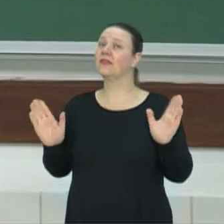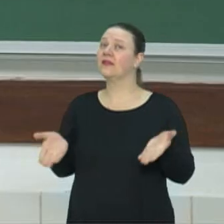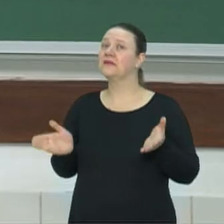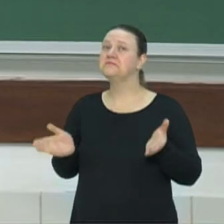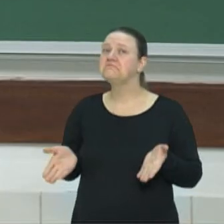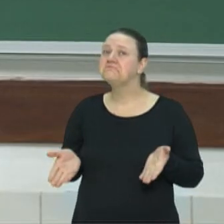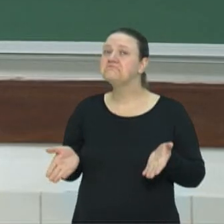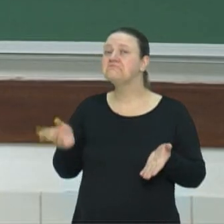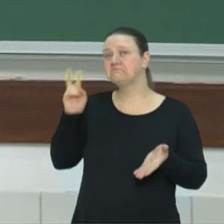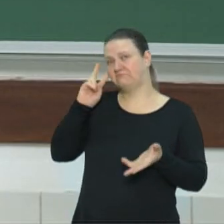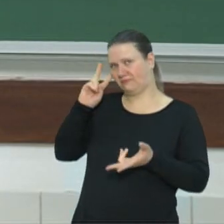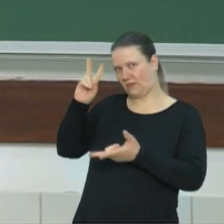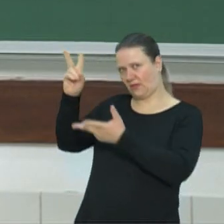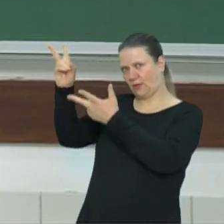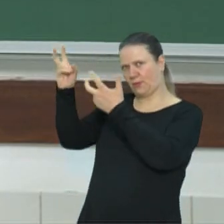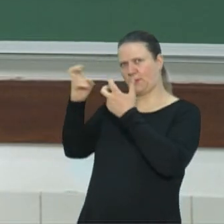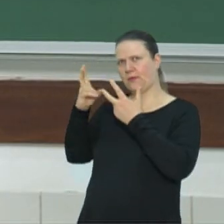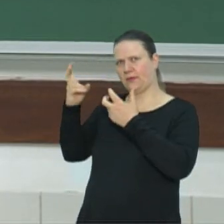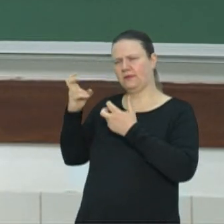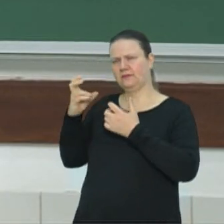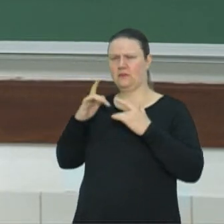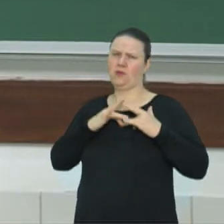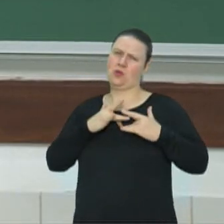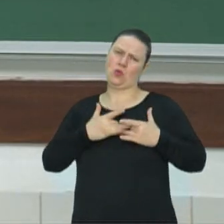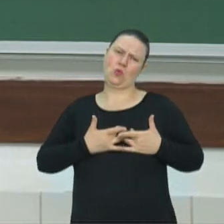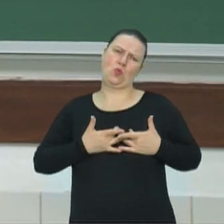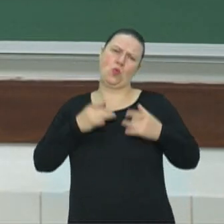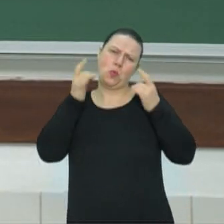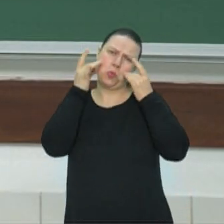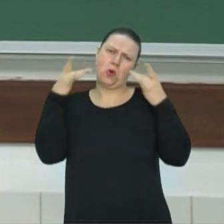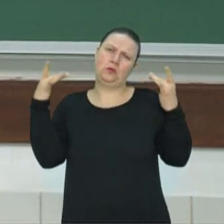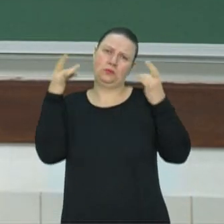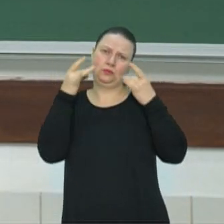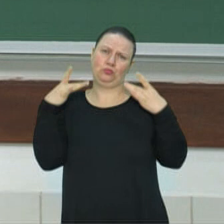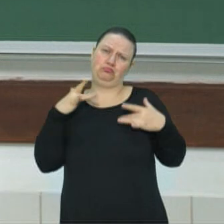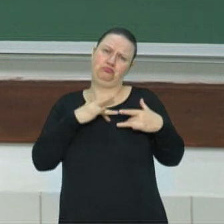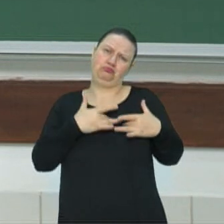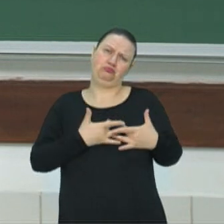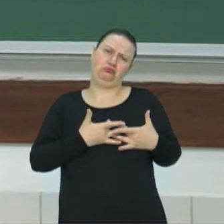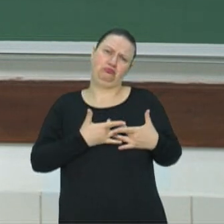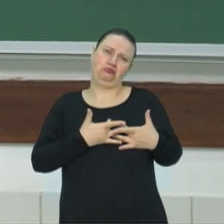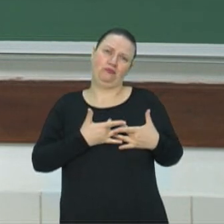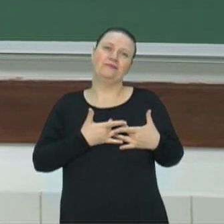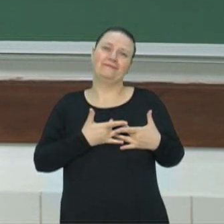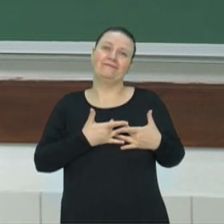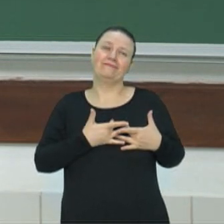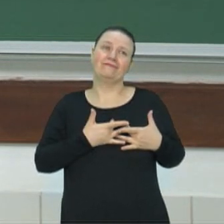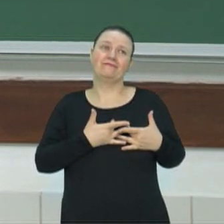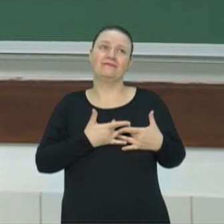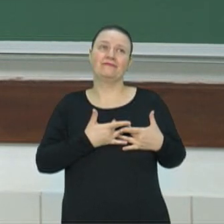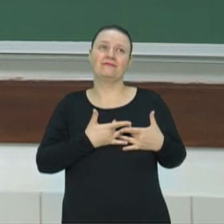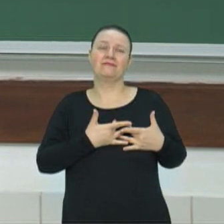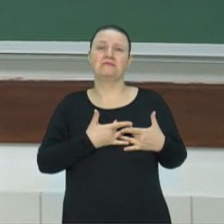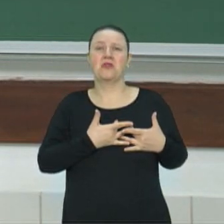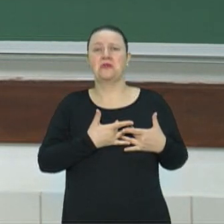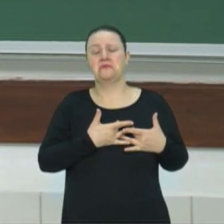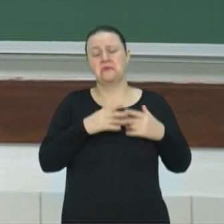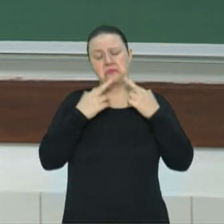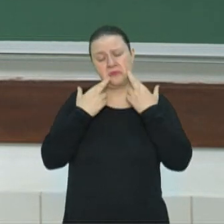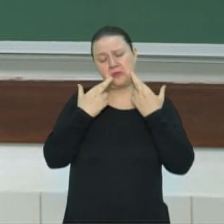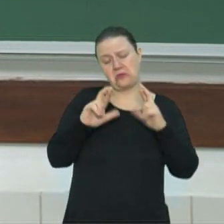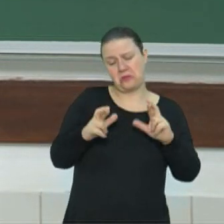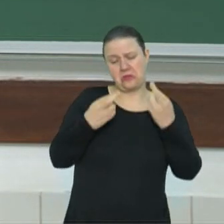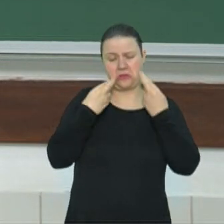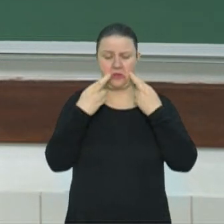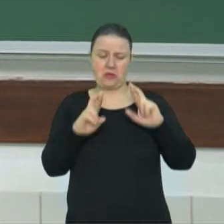Então, fiquei até com dó do Gaturro, tadinho. Olha lá, o Gaturro, ele se lamenta, né?